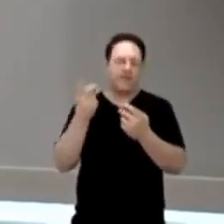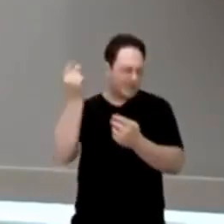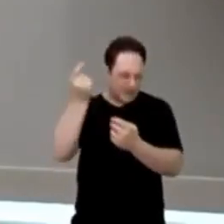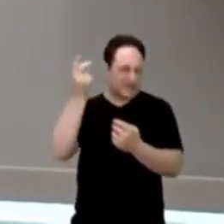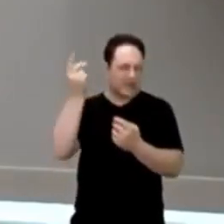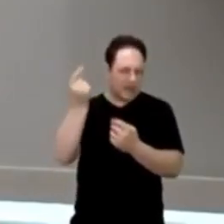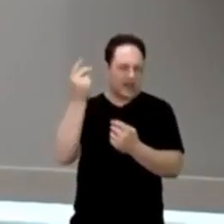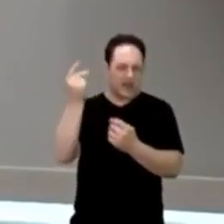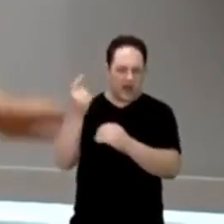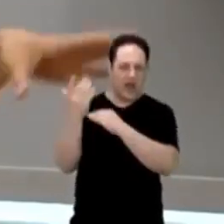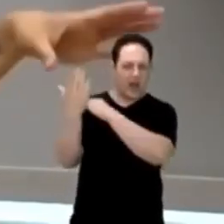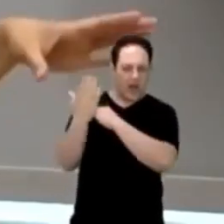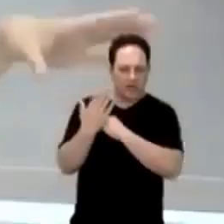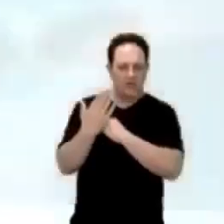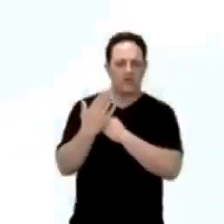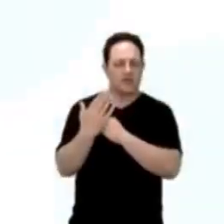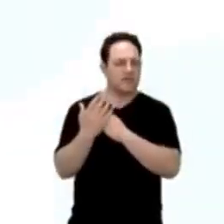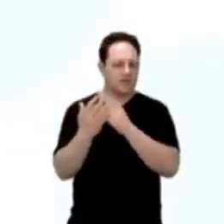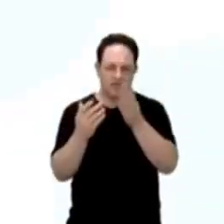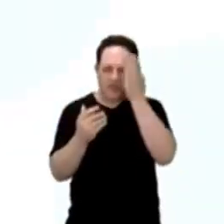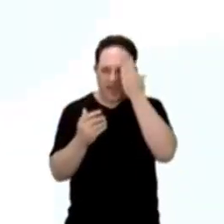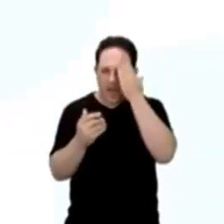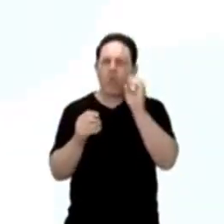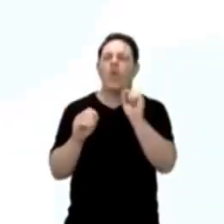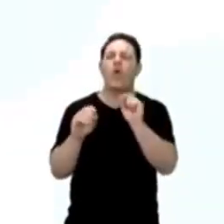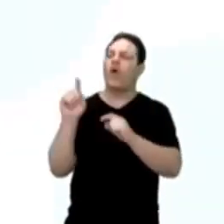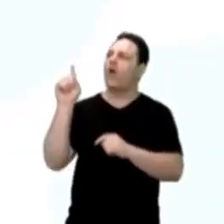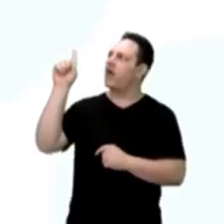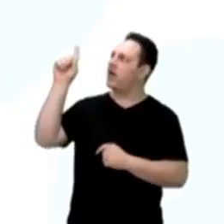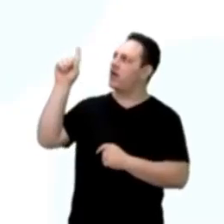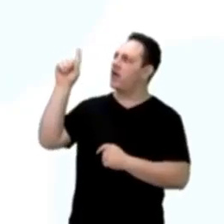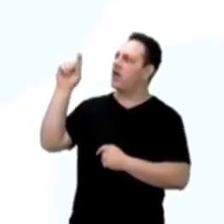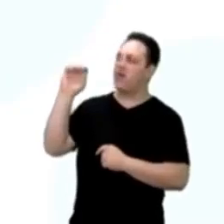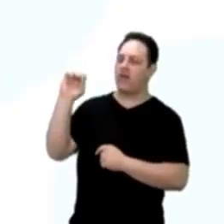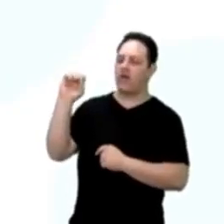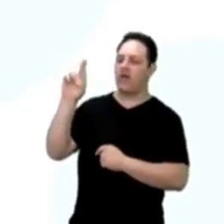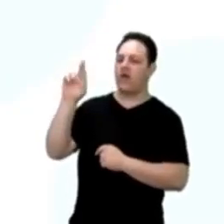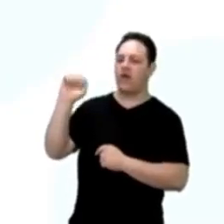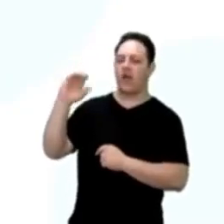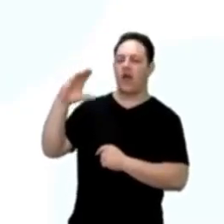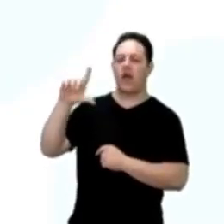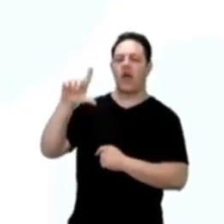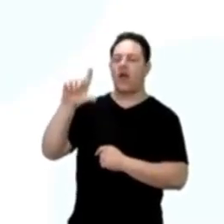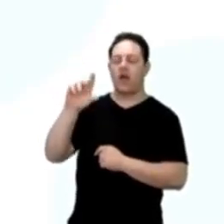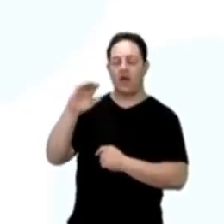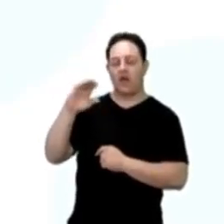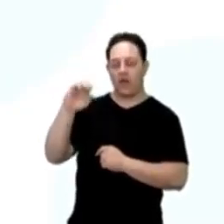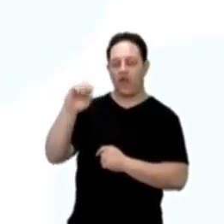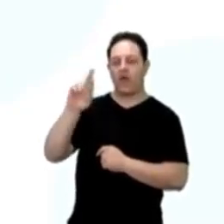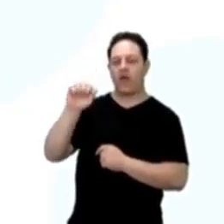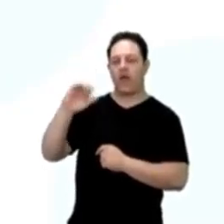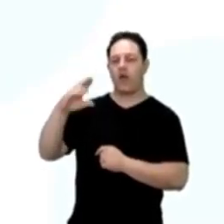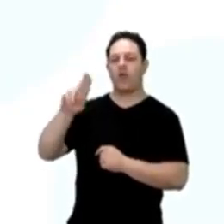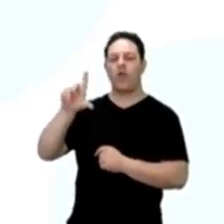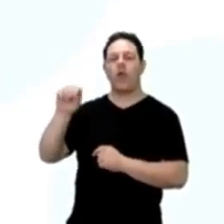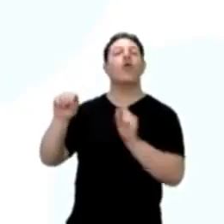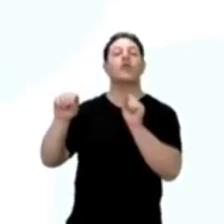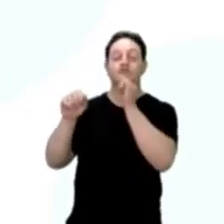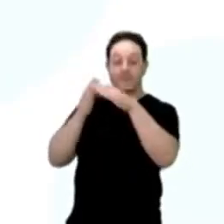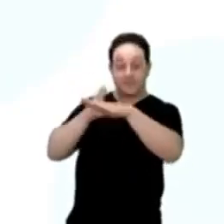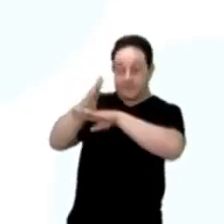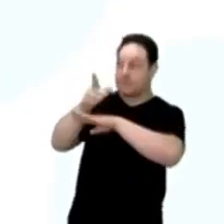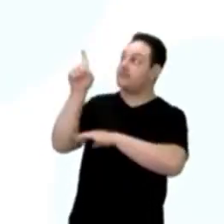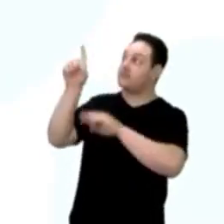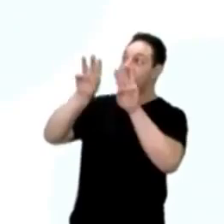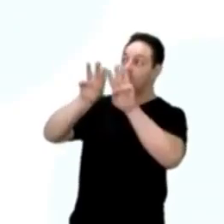tempo, que na real é tipo um oráculo. Vocês sabem o que é um oráculo? Sabe que você tipo senta e você fala, ai... O que eu faço? Então, quem quiser entrar, esse